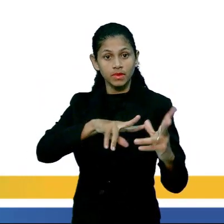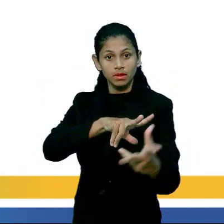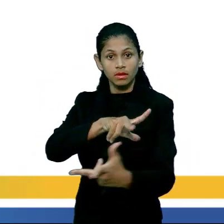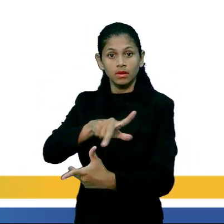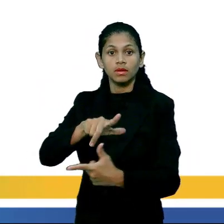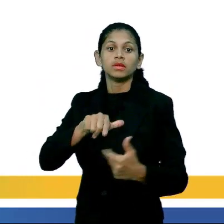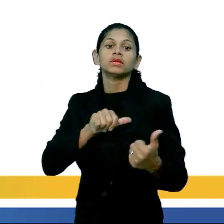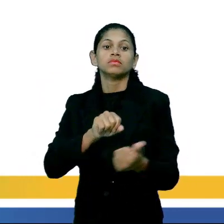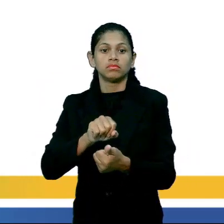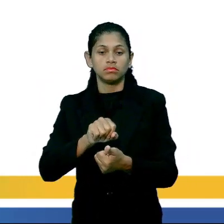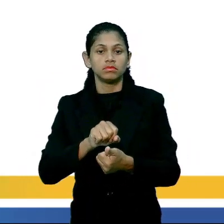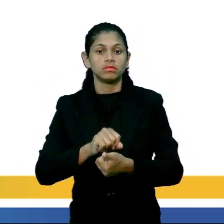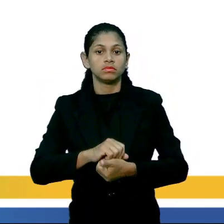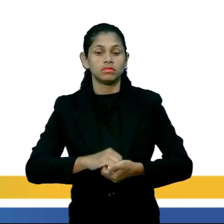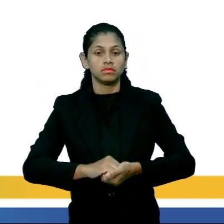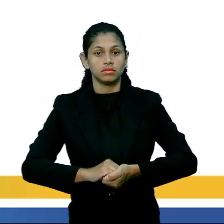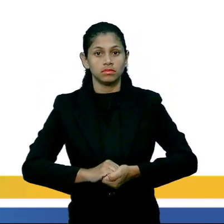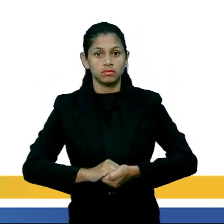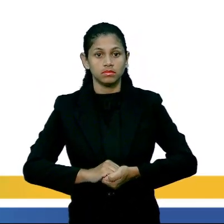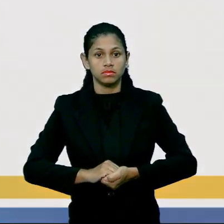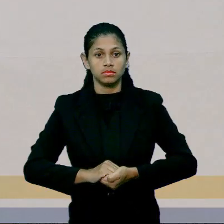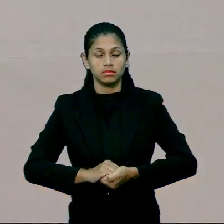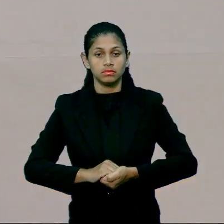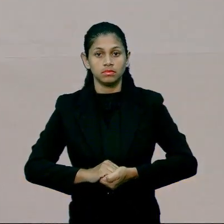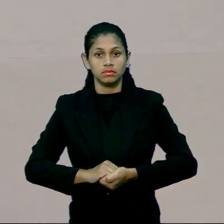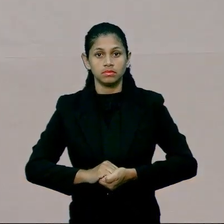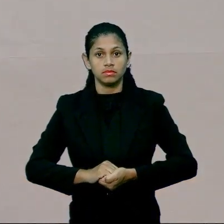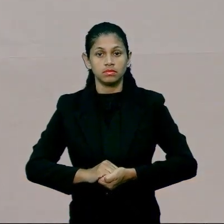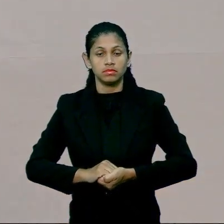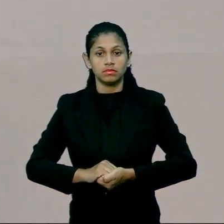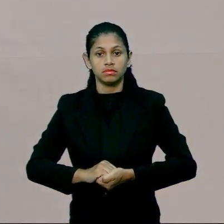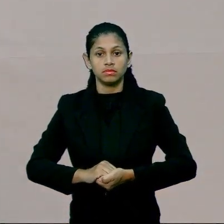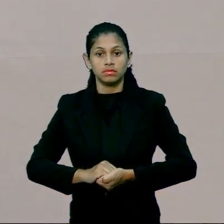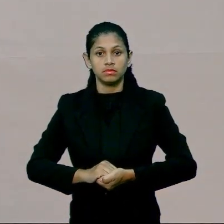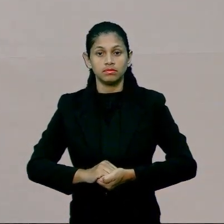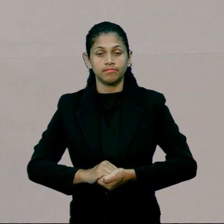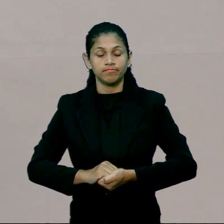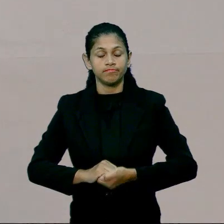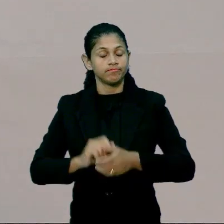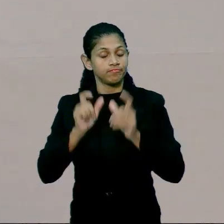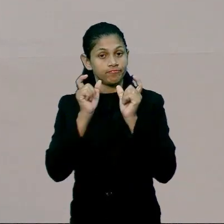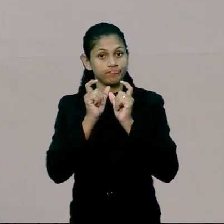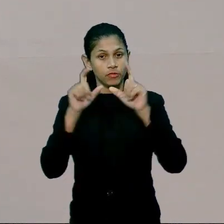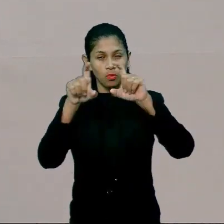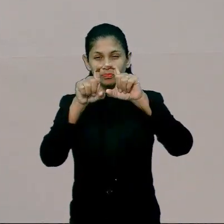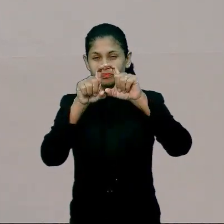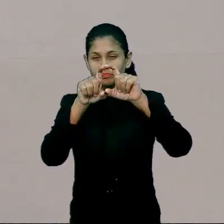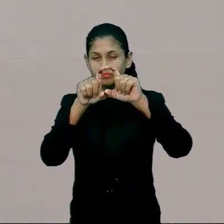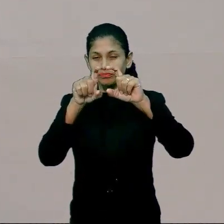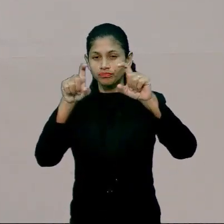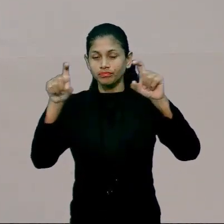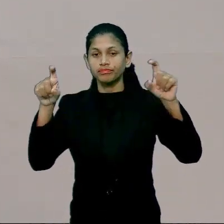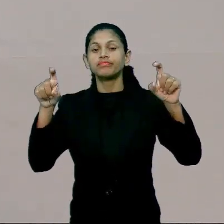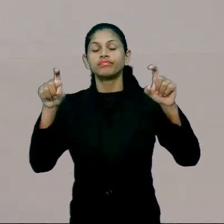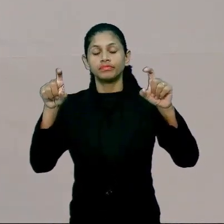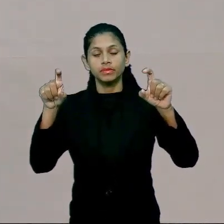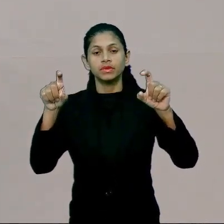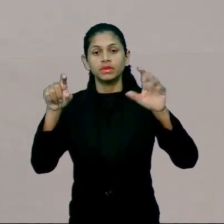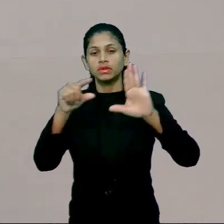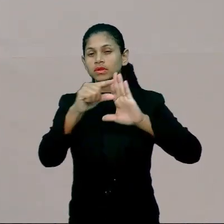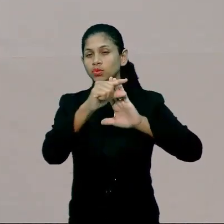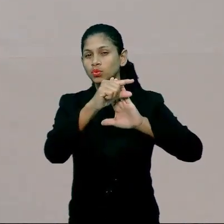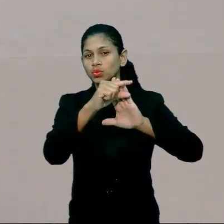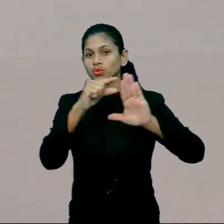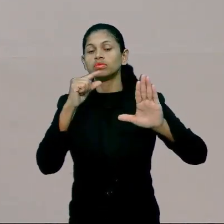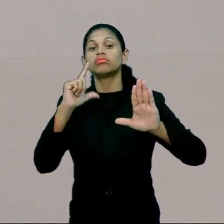Enterprises Need Business English. Então, você, de cara, já observa que existem algumas palavras que nós